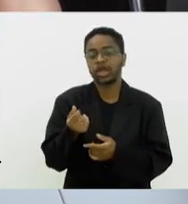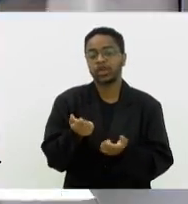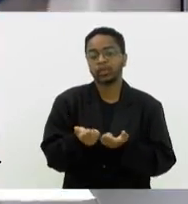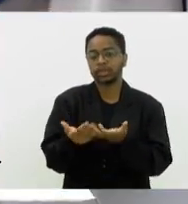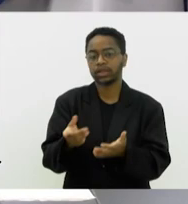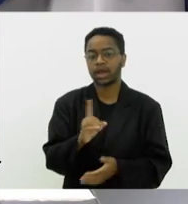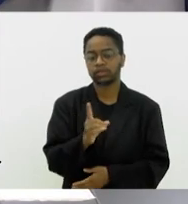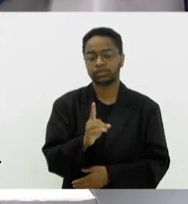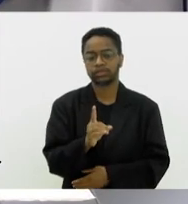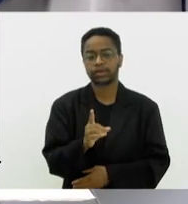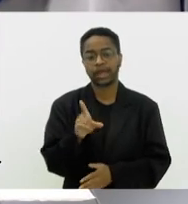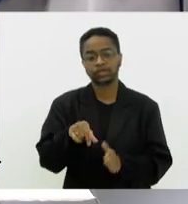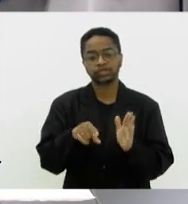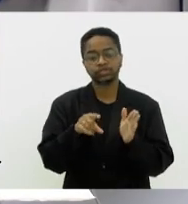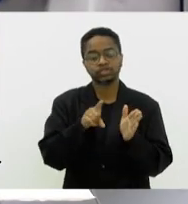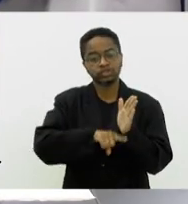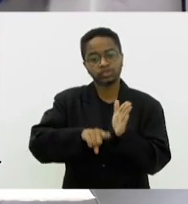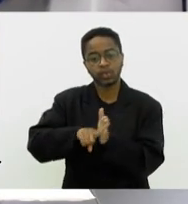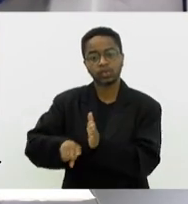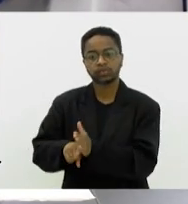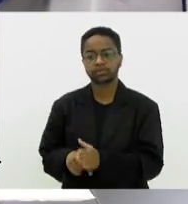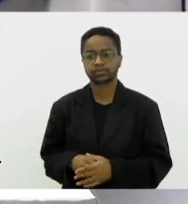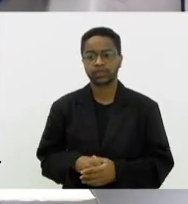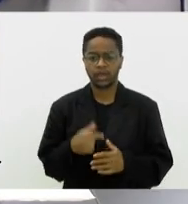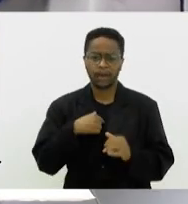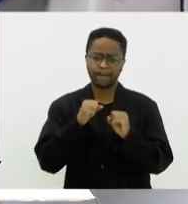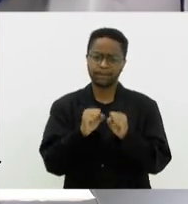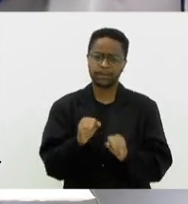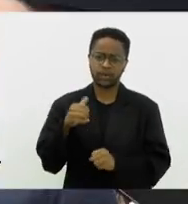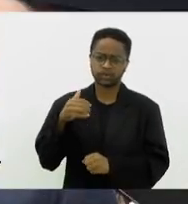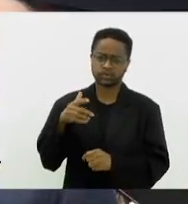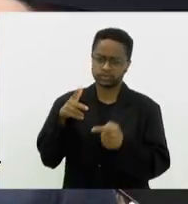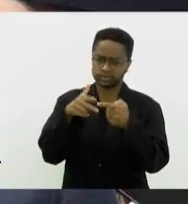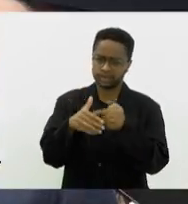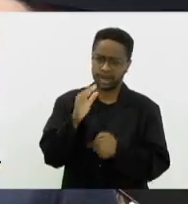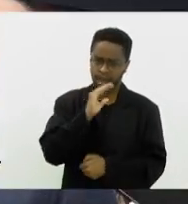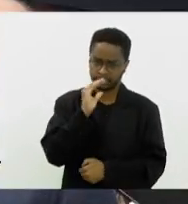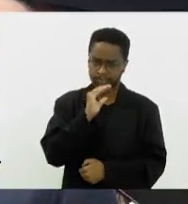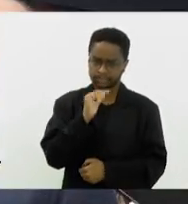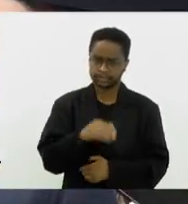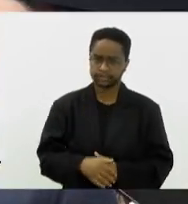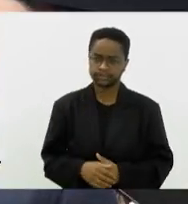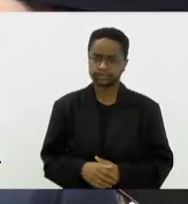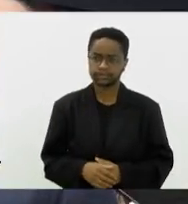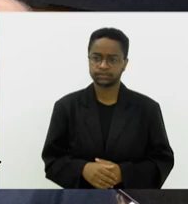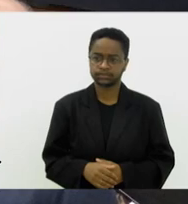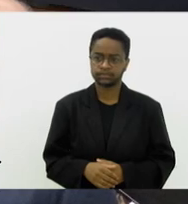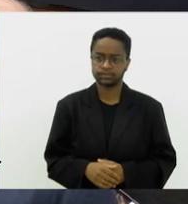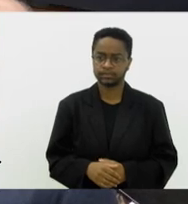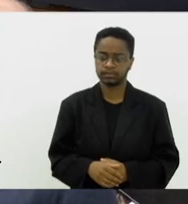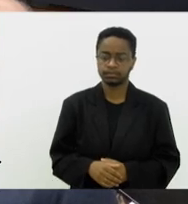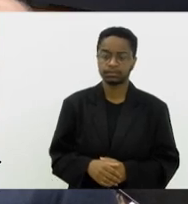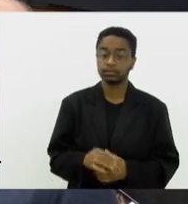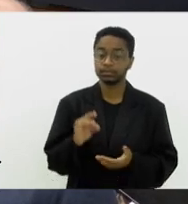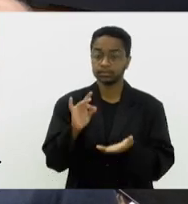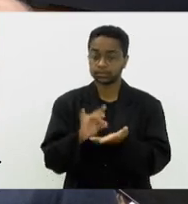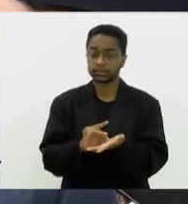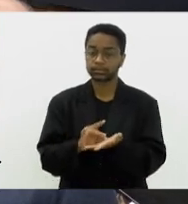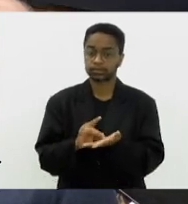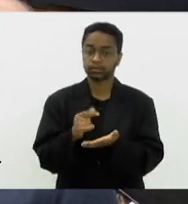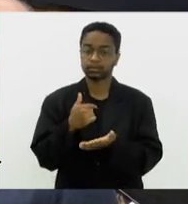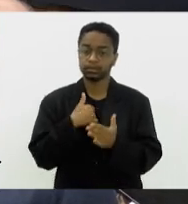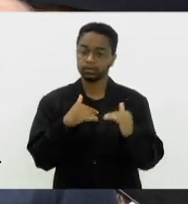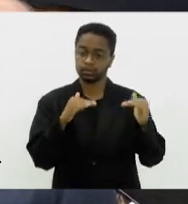garantia real, né? É garantia real. Vossa Excelência me permite uma parte muito rápido. Na verdade, eu tendo a concordar com